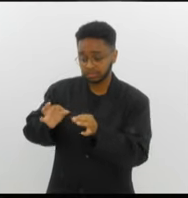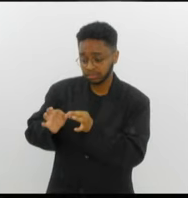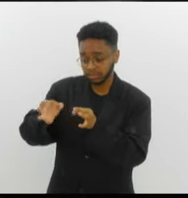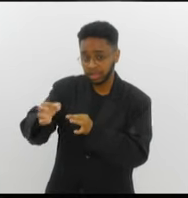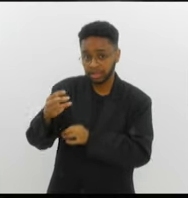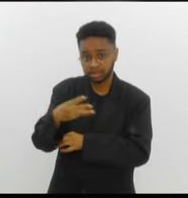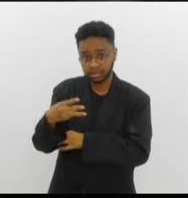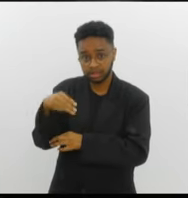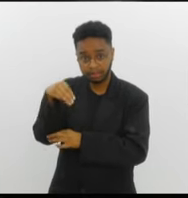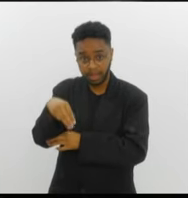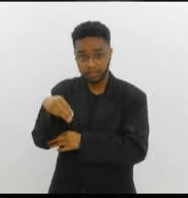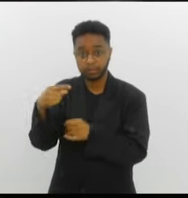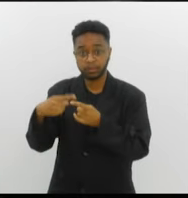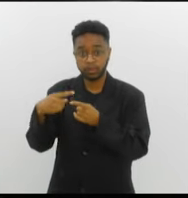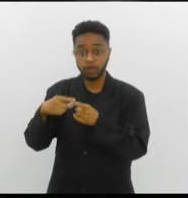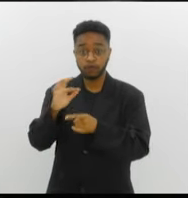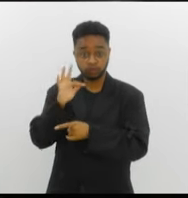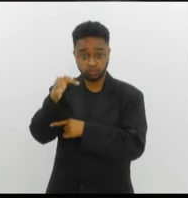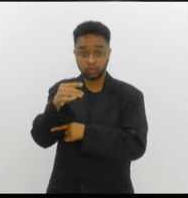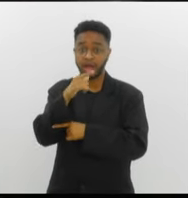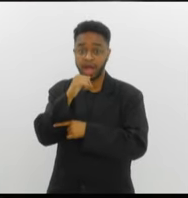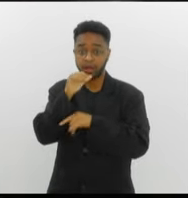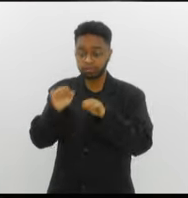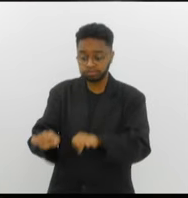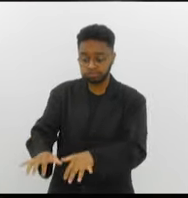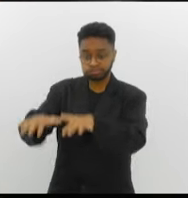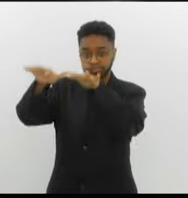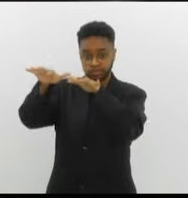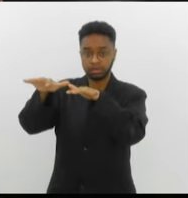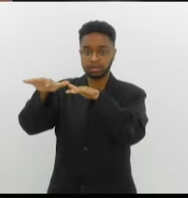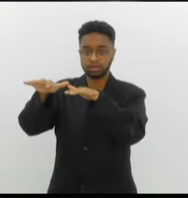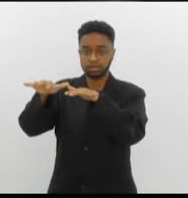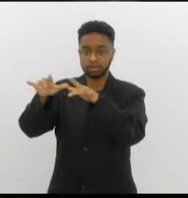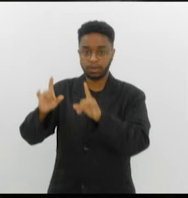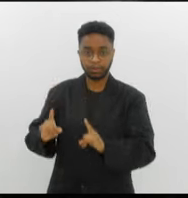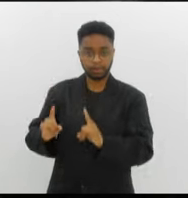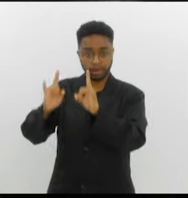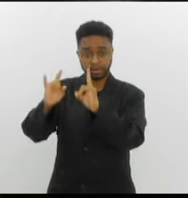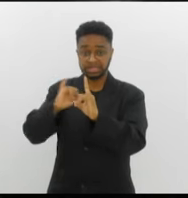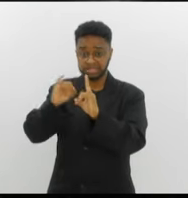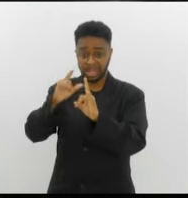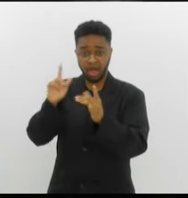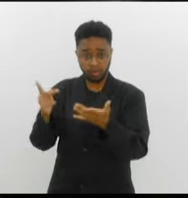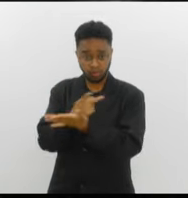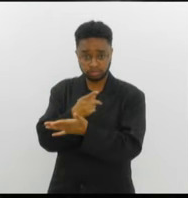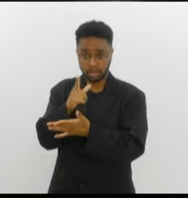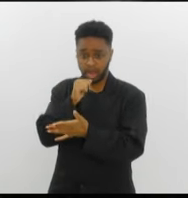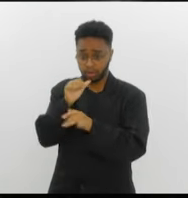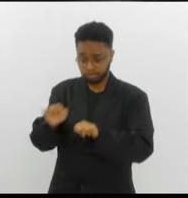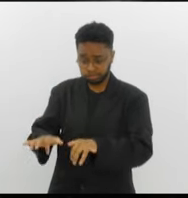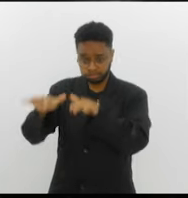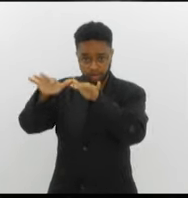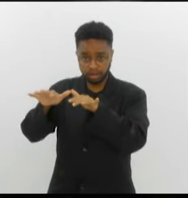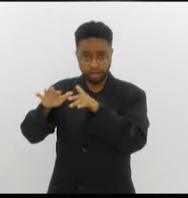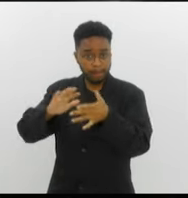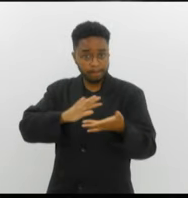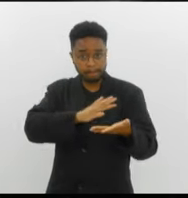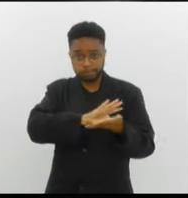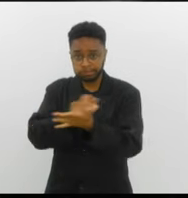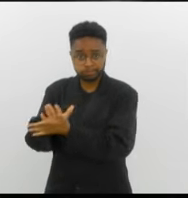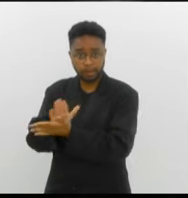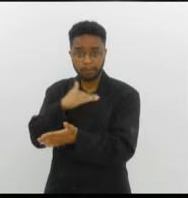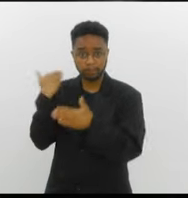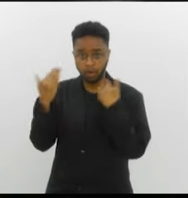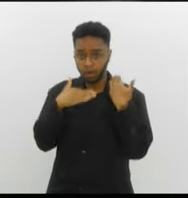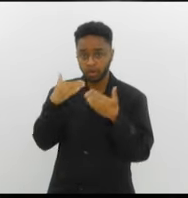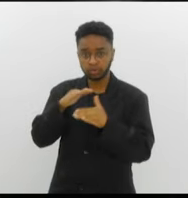um dia o mar vai cobrar, e quando cobrar, não fica ninguém nela. Pague